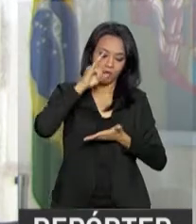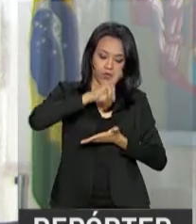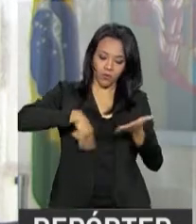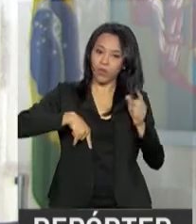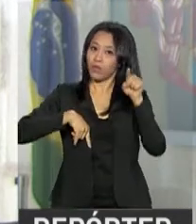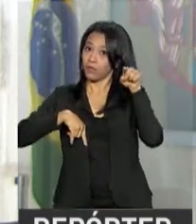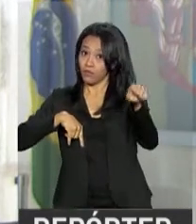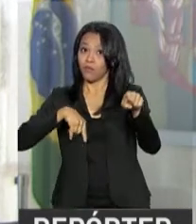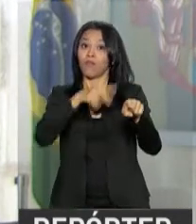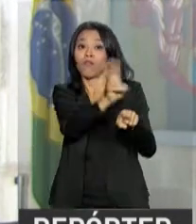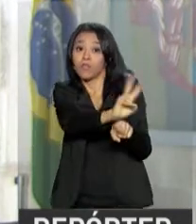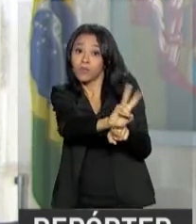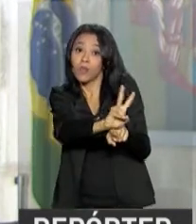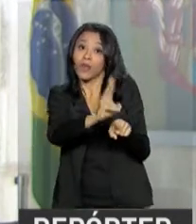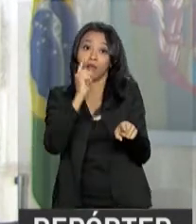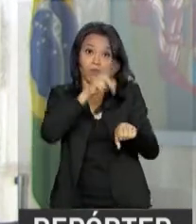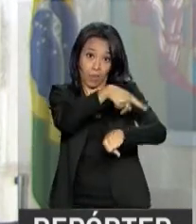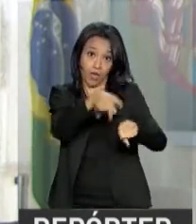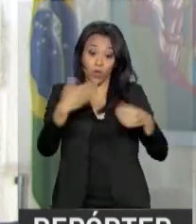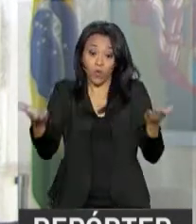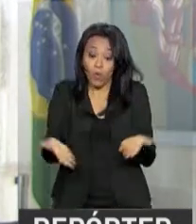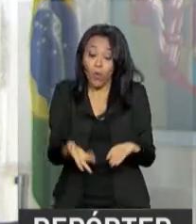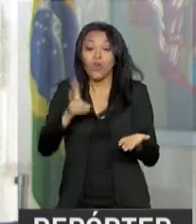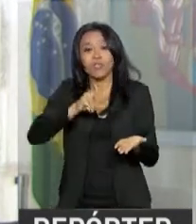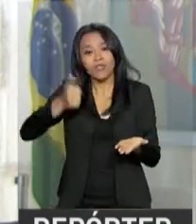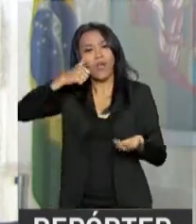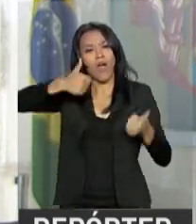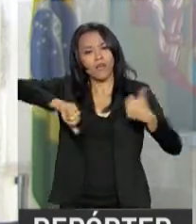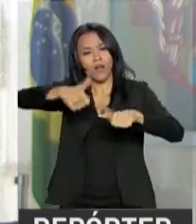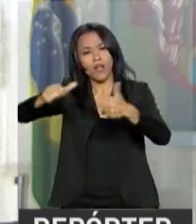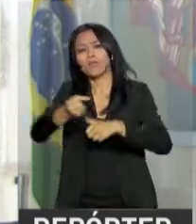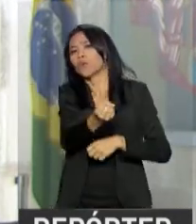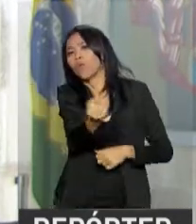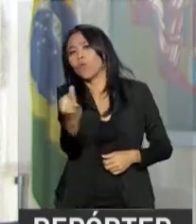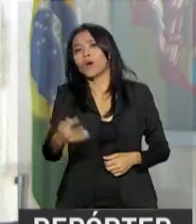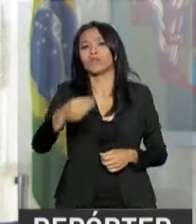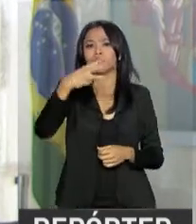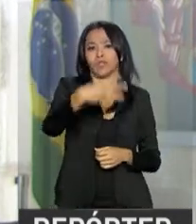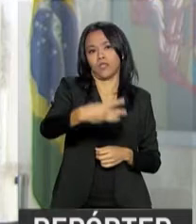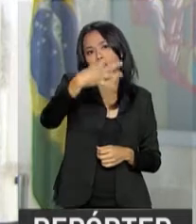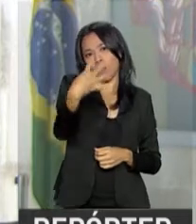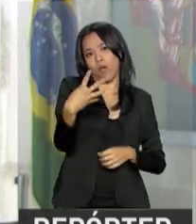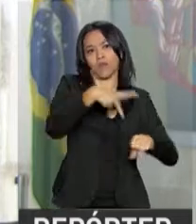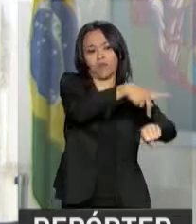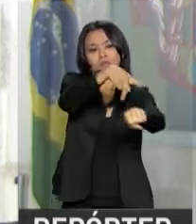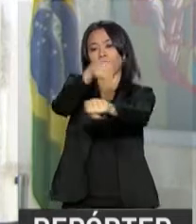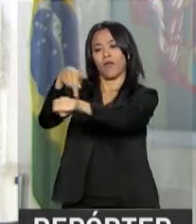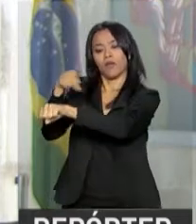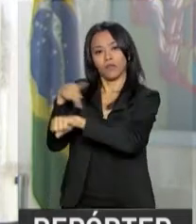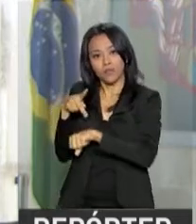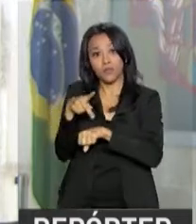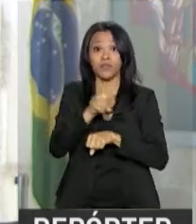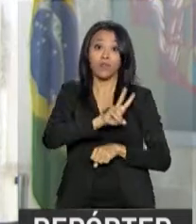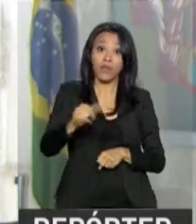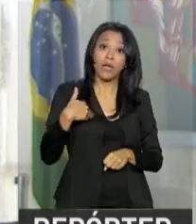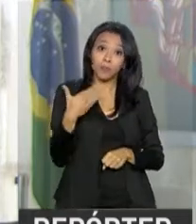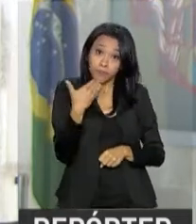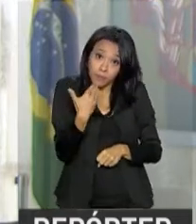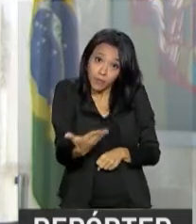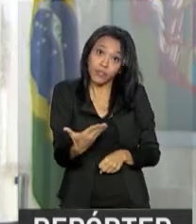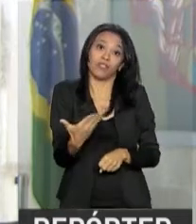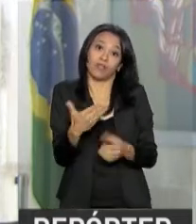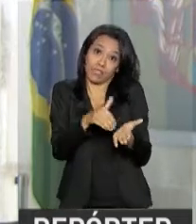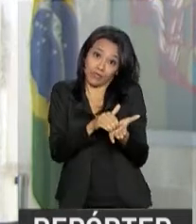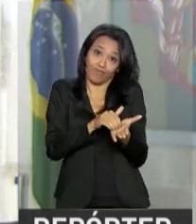venezuela que será analisada hoje pelos 34 países membros da ua vai pedir essa suspensão